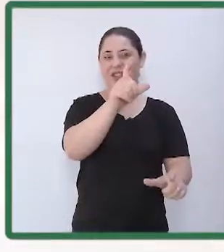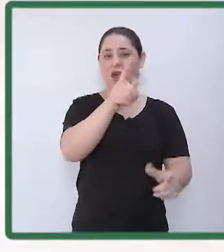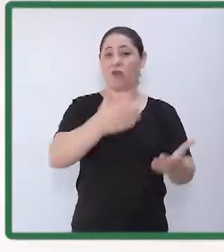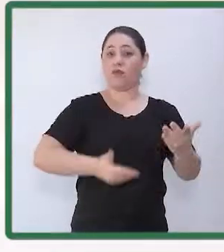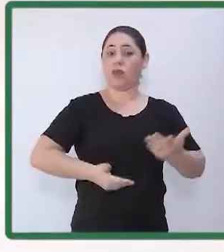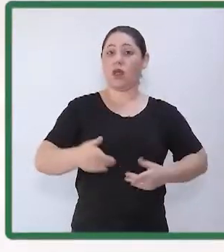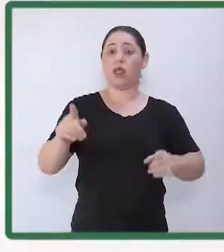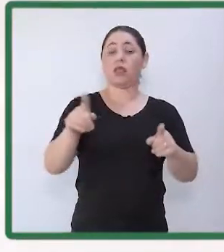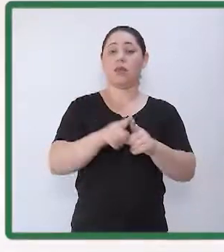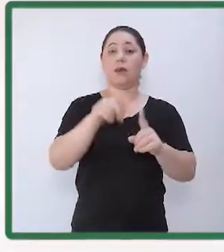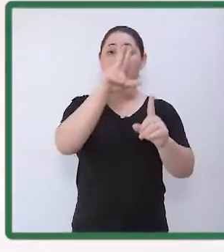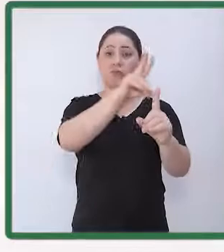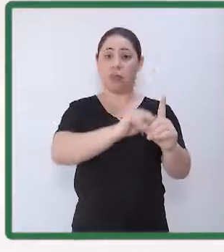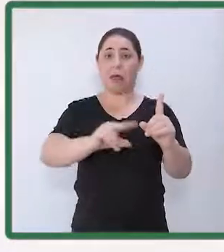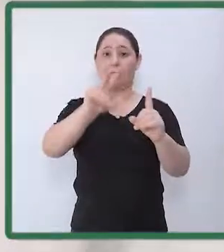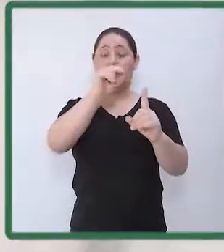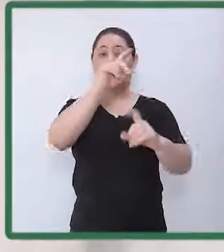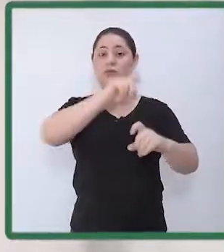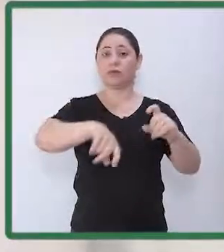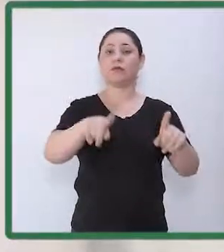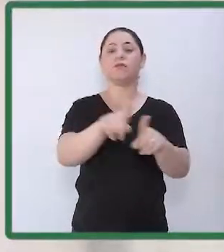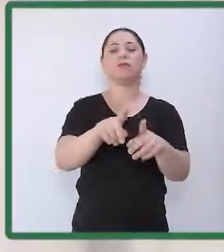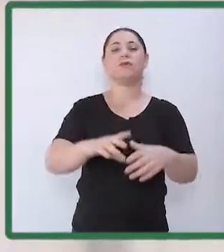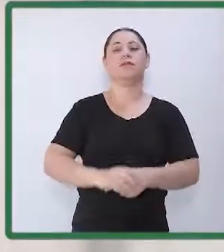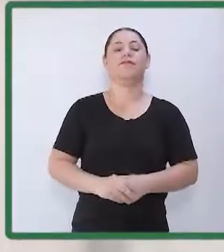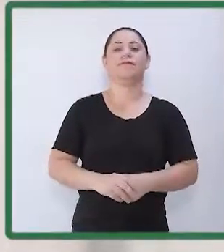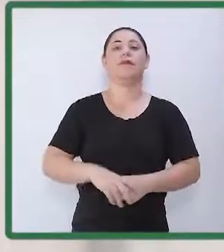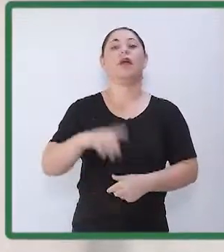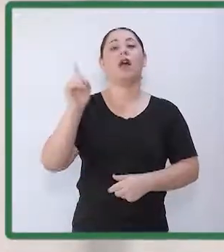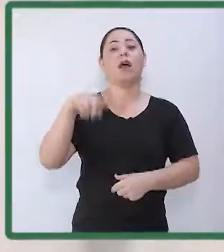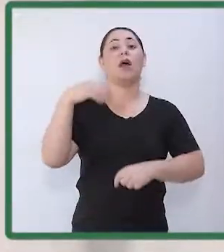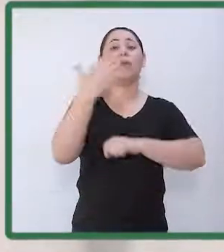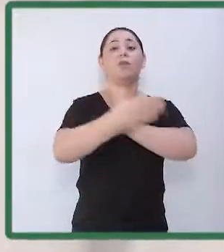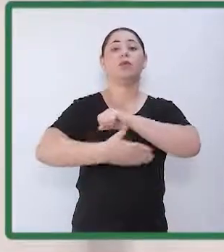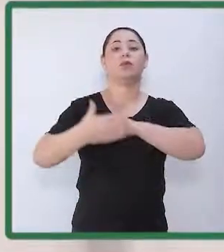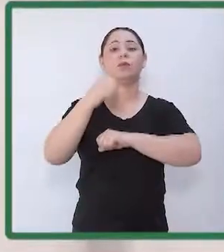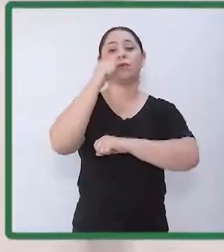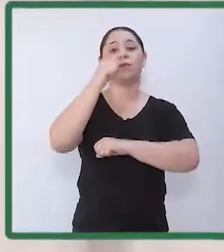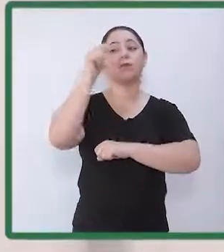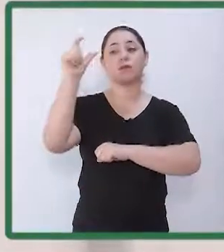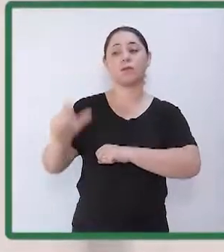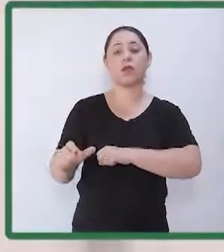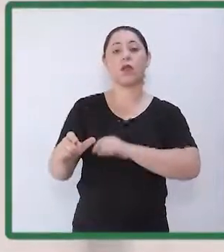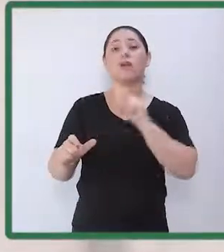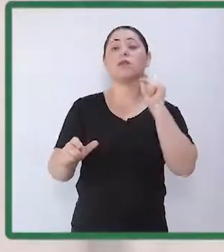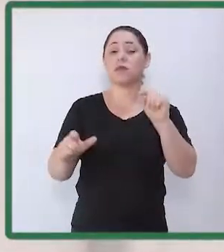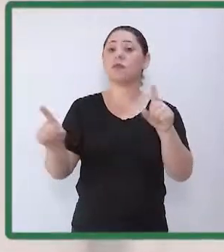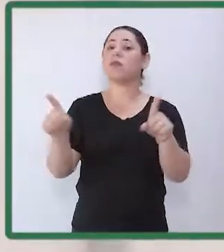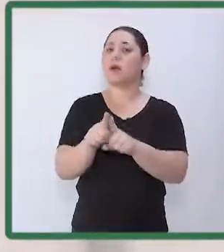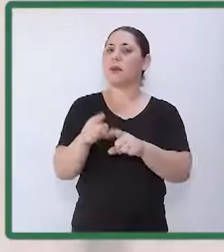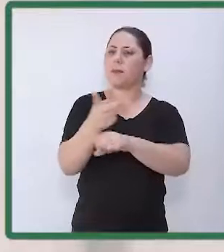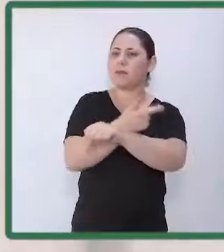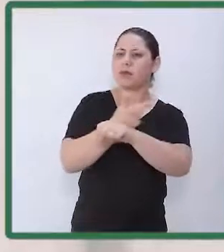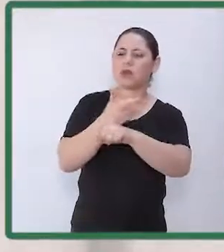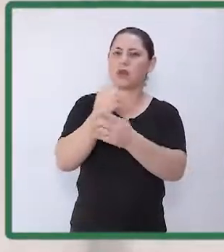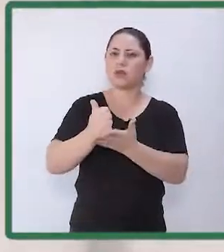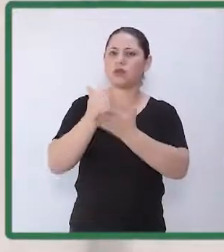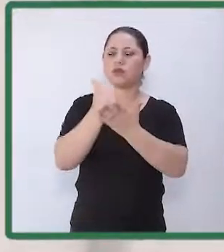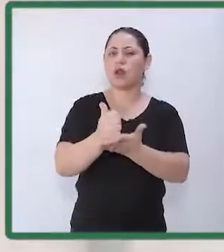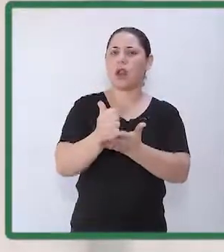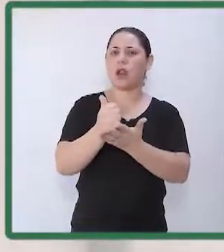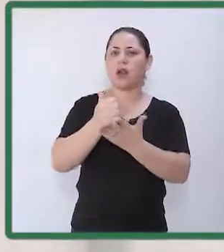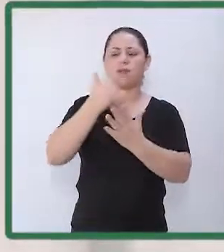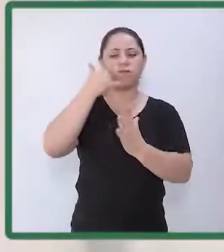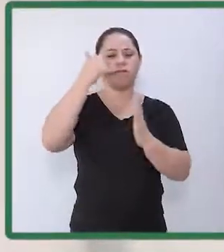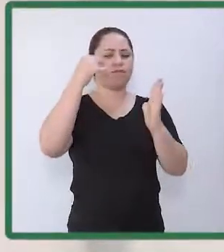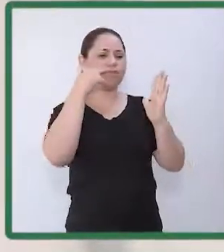sua funcionária em relação ao assédio. Exatamente isso, Glaucia, exatamente. A proteção a essa mulher que também buscar ajuda, né,